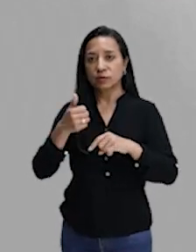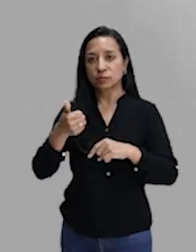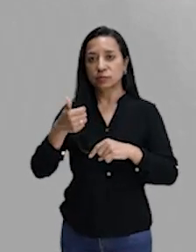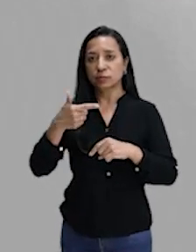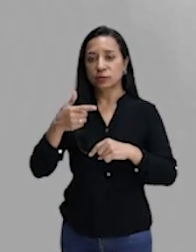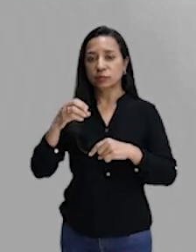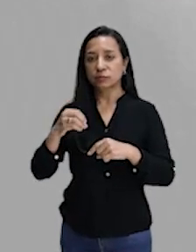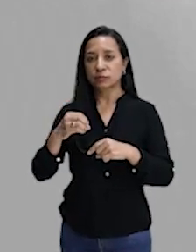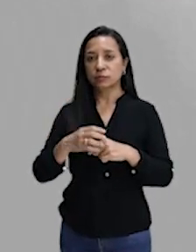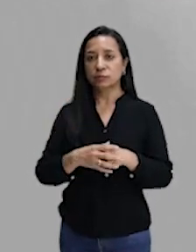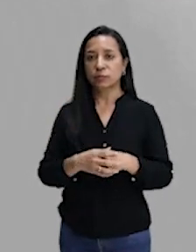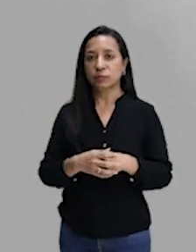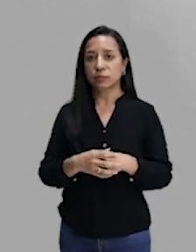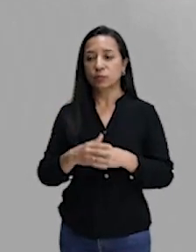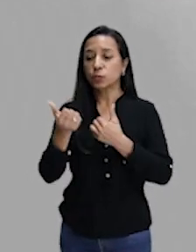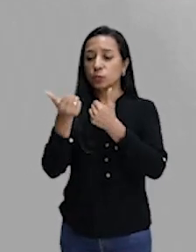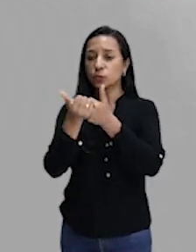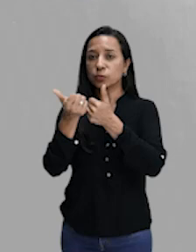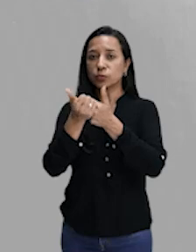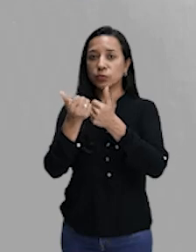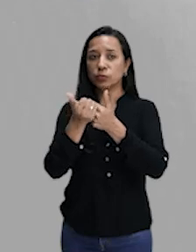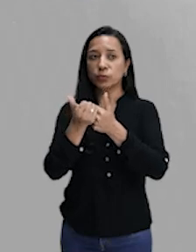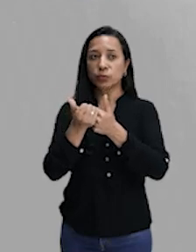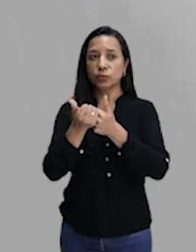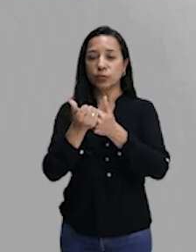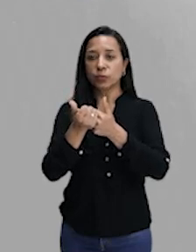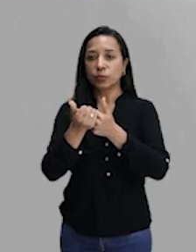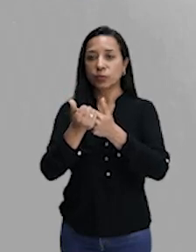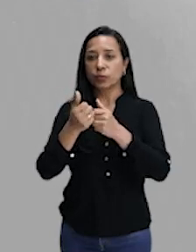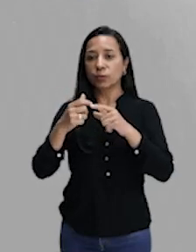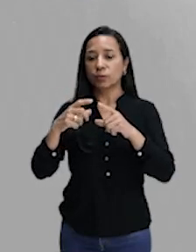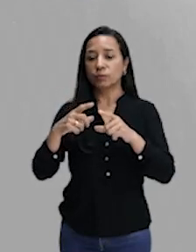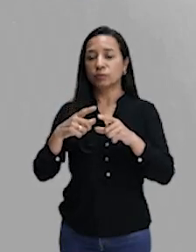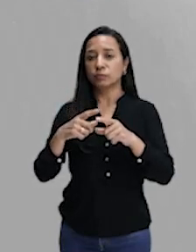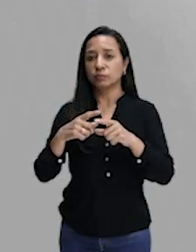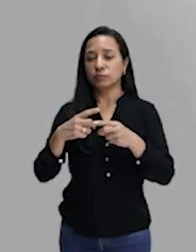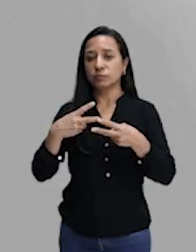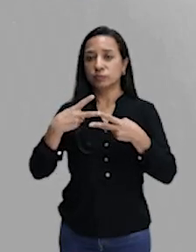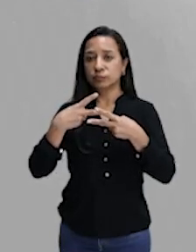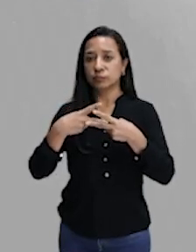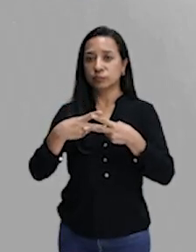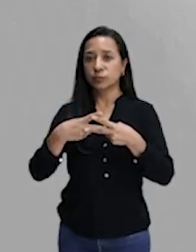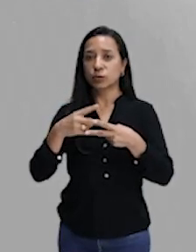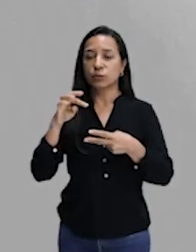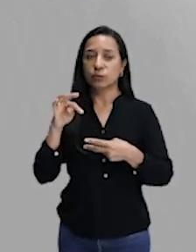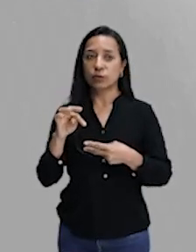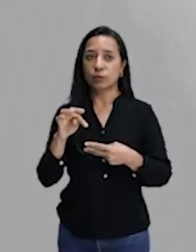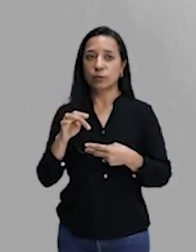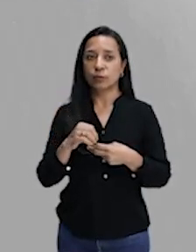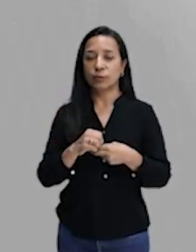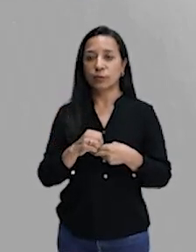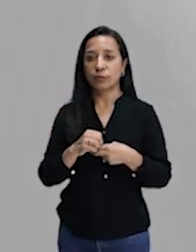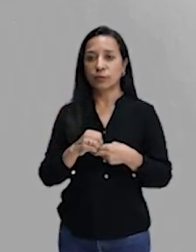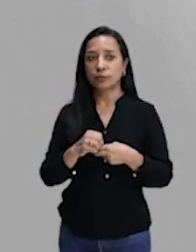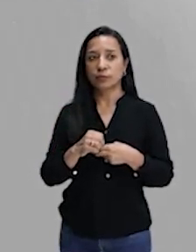né então isso aqui substituiu o tempo então fica 0,35